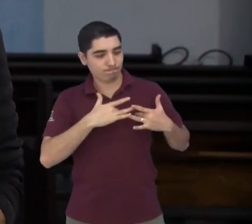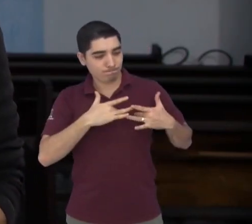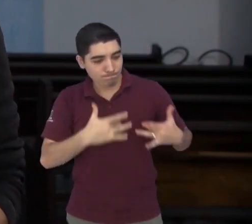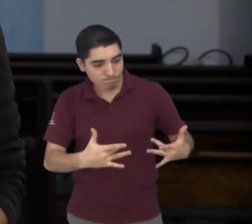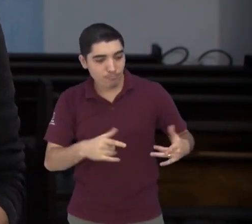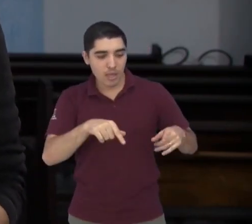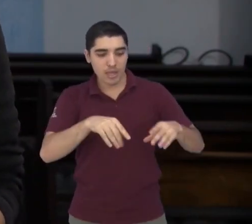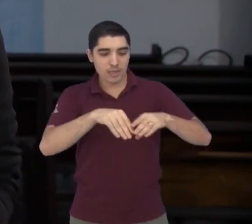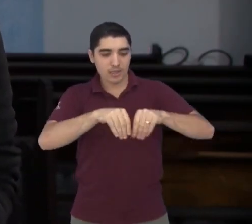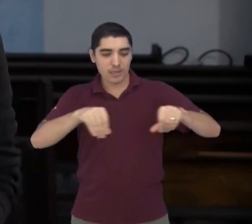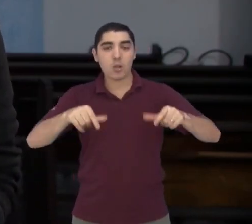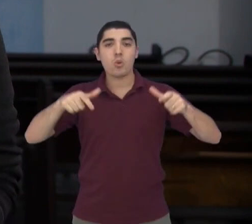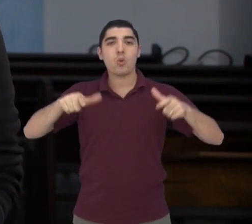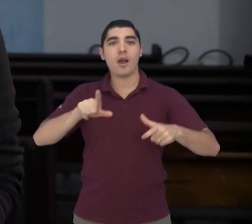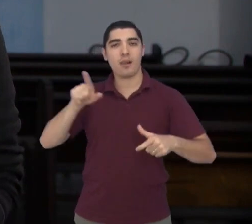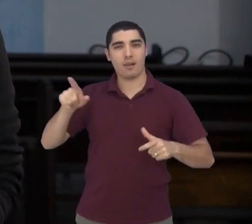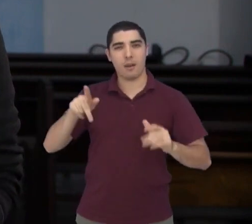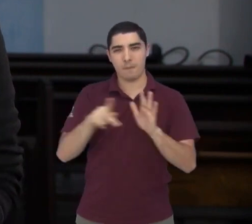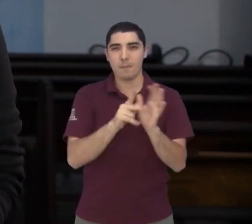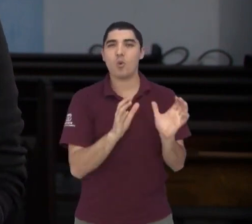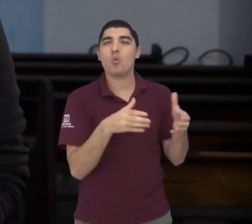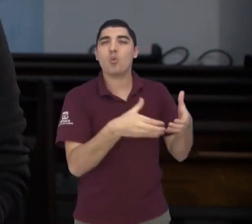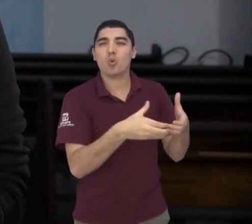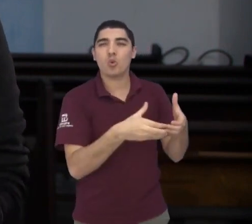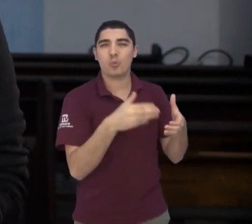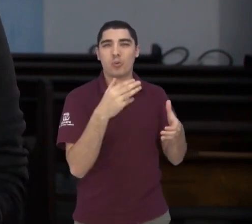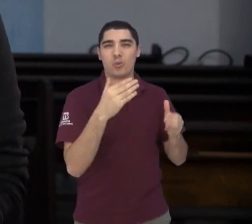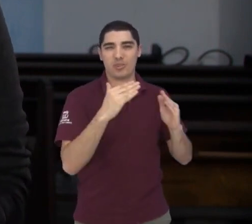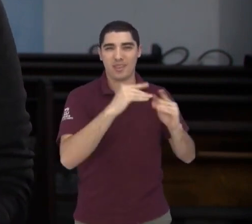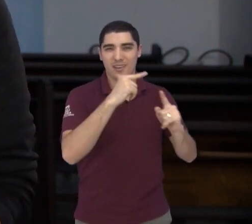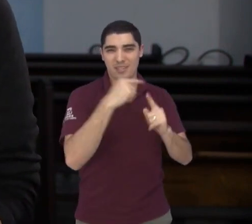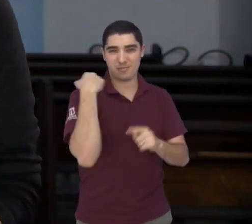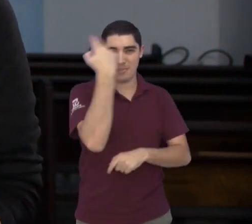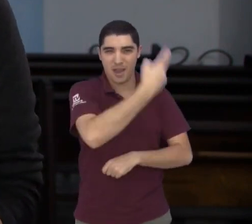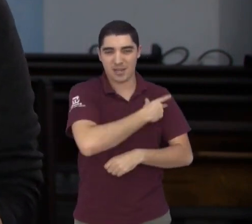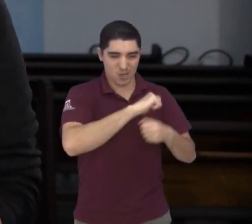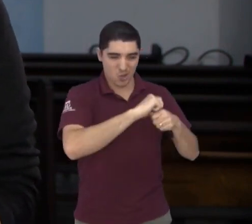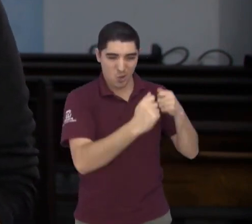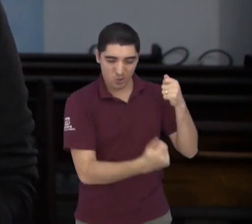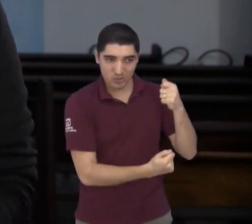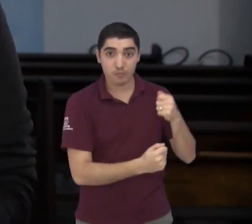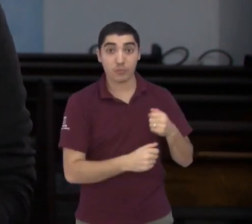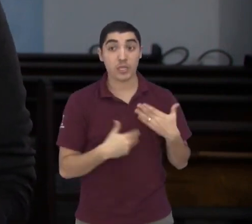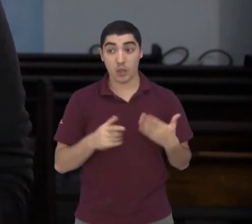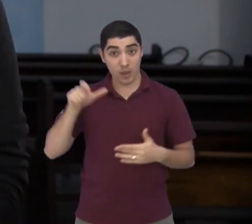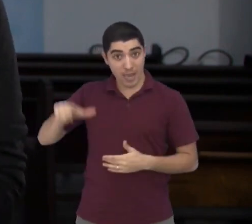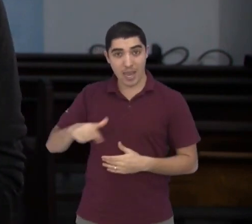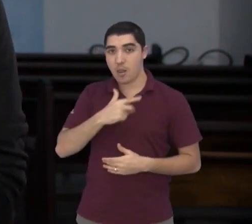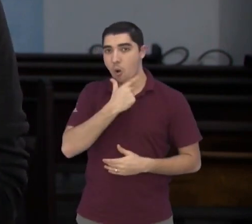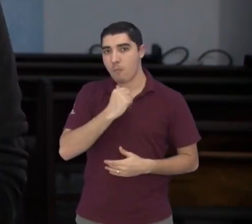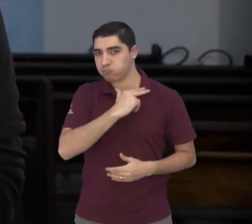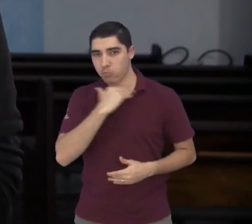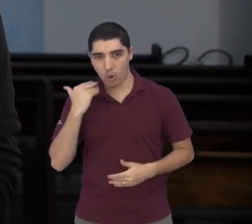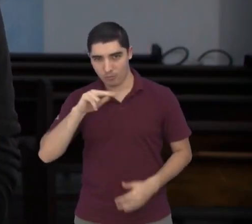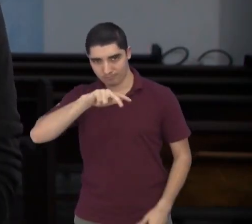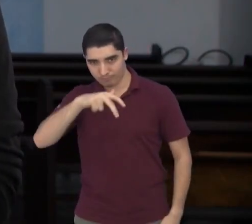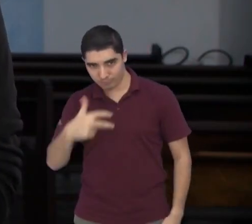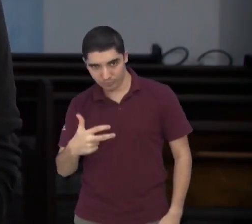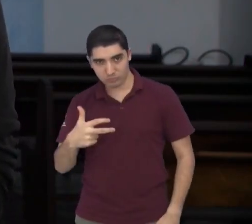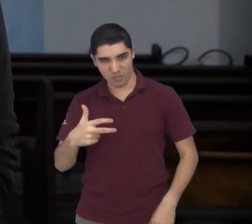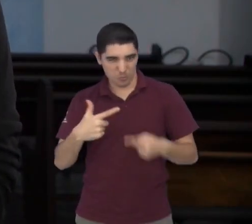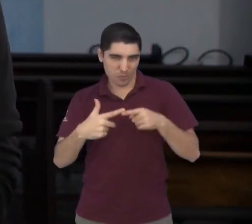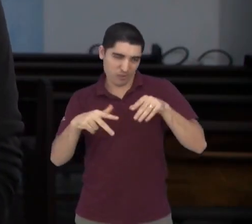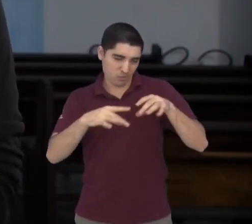Rosário. Muito provavelmente, quando a capela foi demolida, o corpo foi trasladado para cá, na área